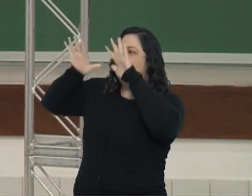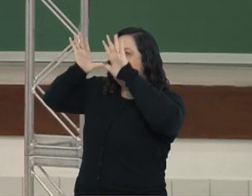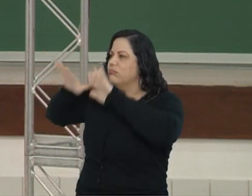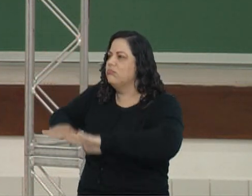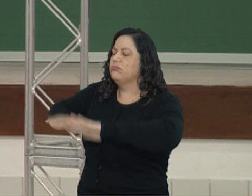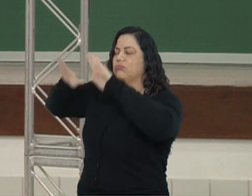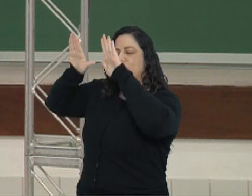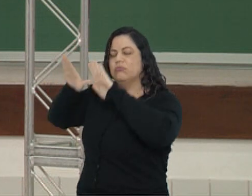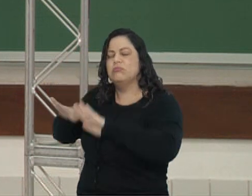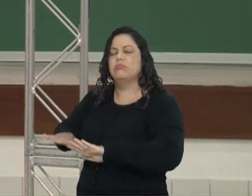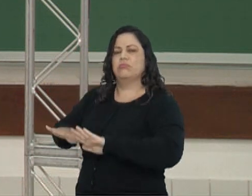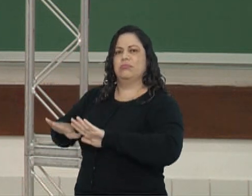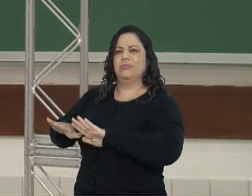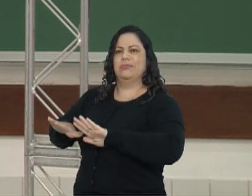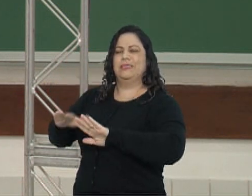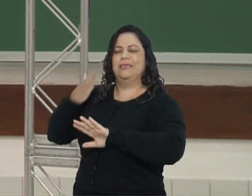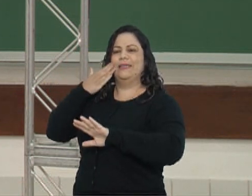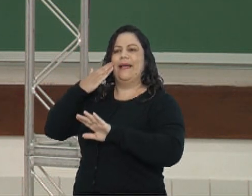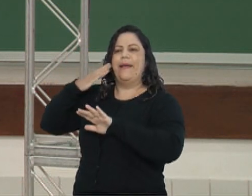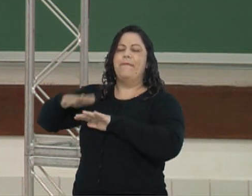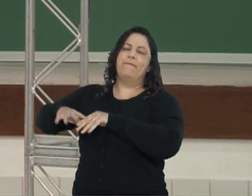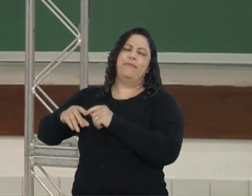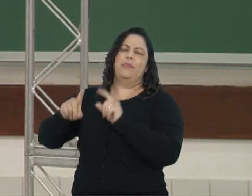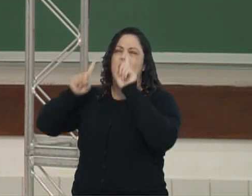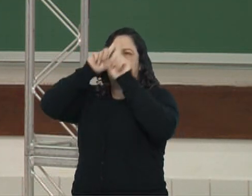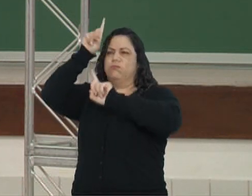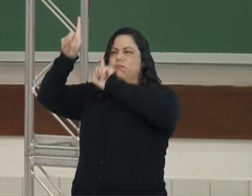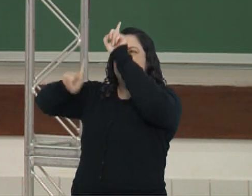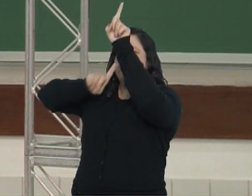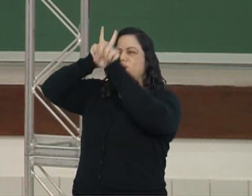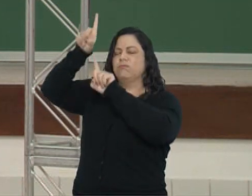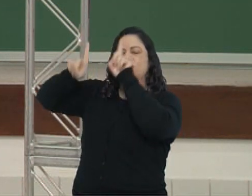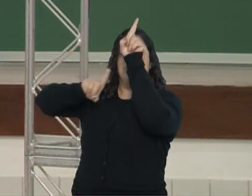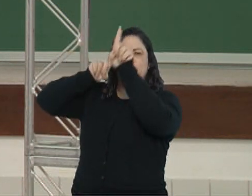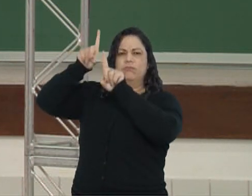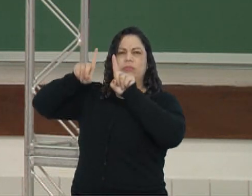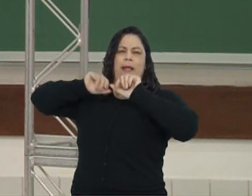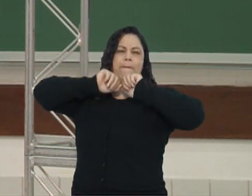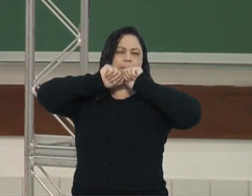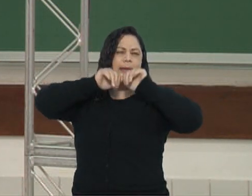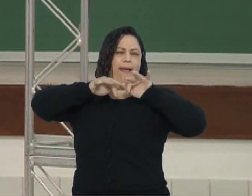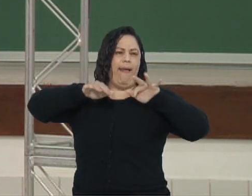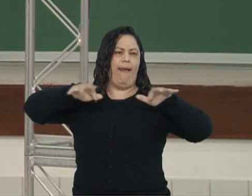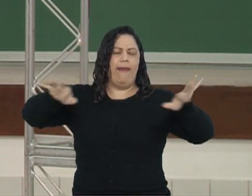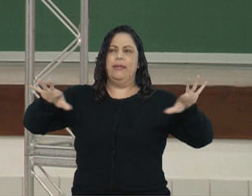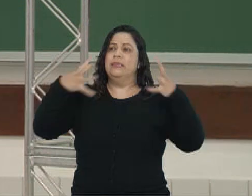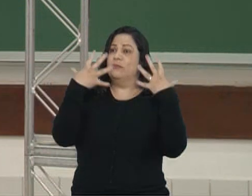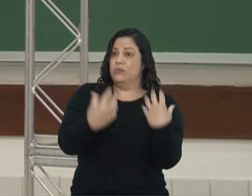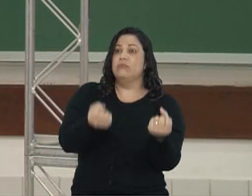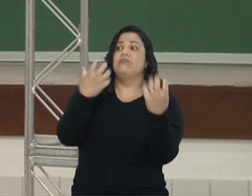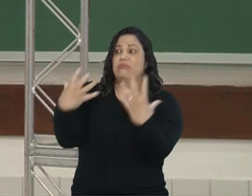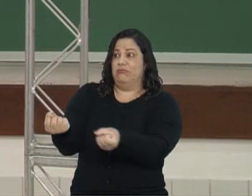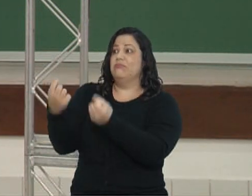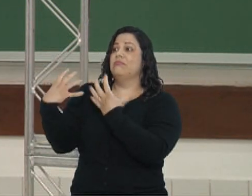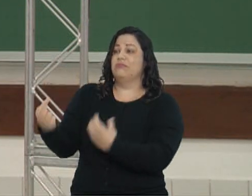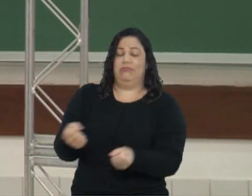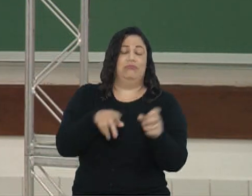mobilização propagandista, ideológica das massas, né? Que às vezes atendiam, né? E